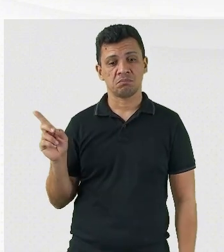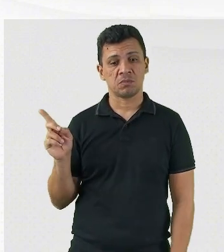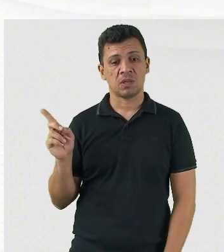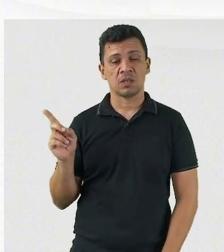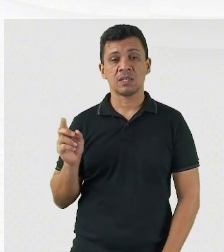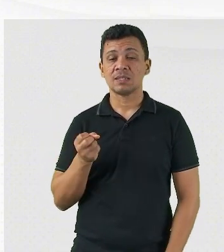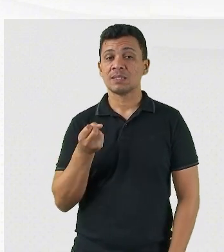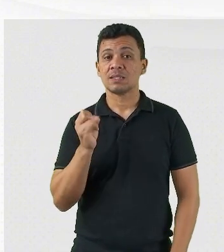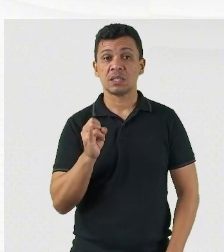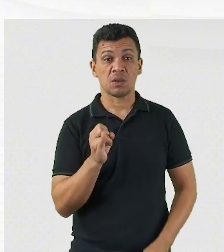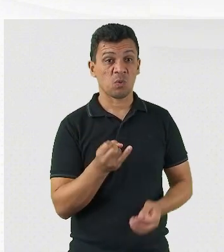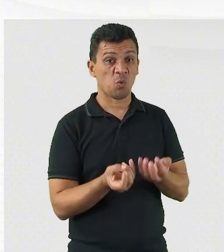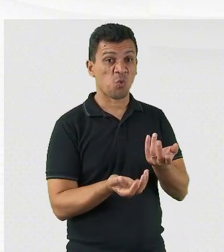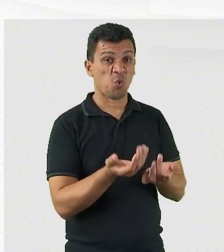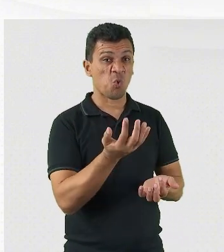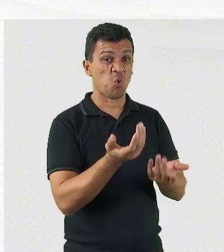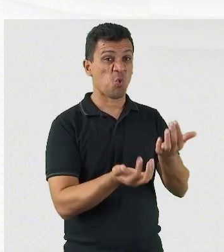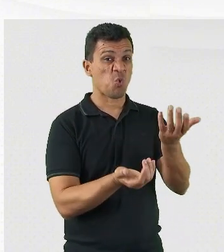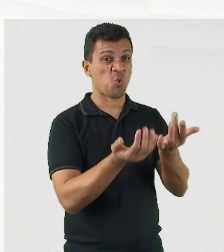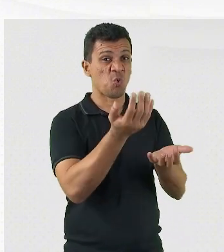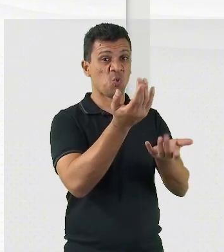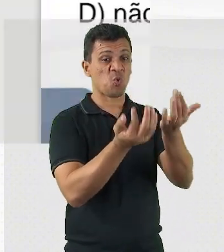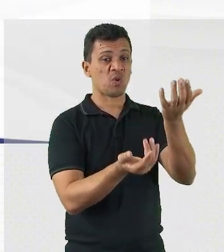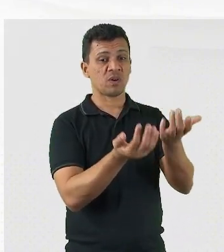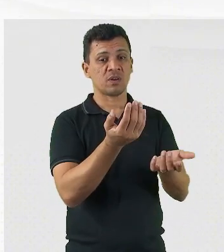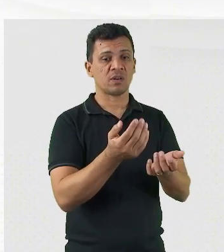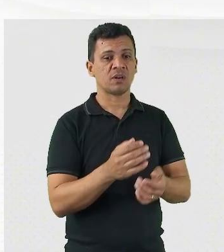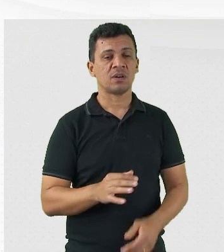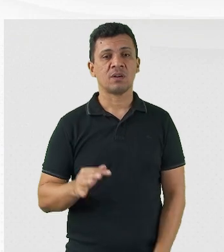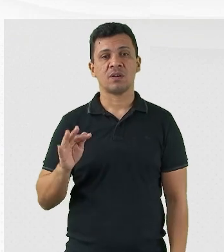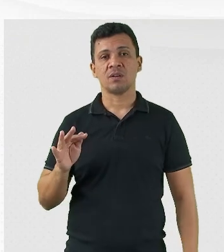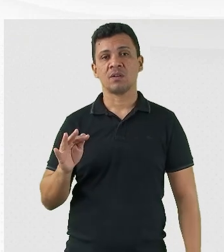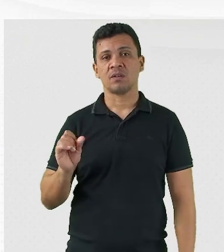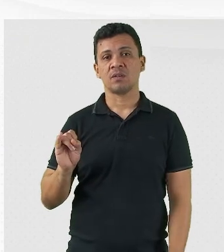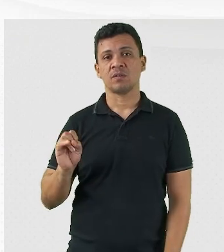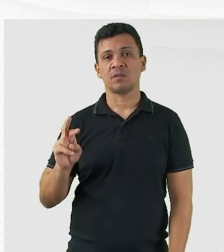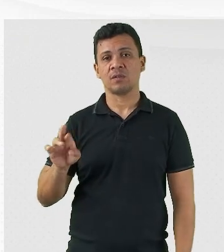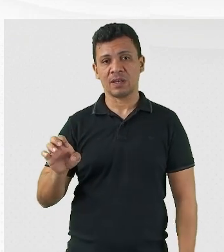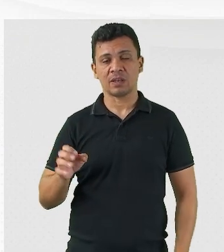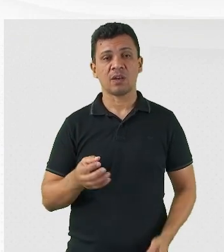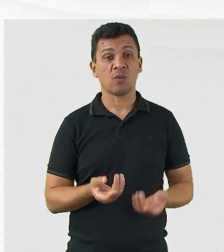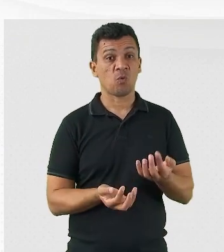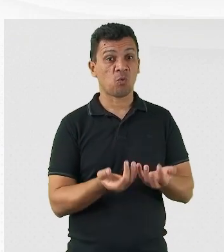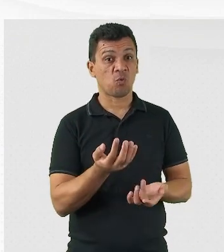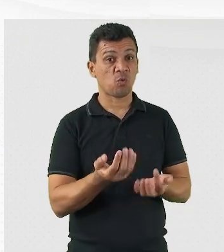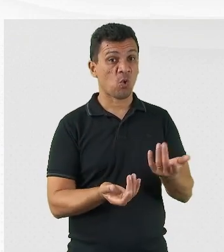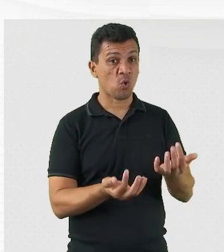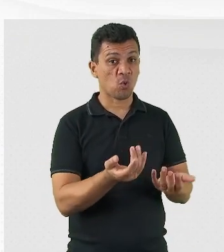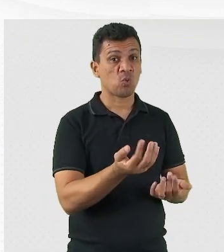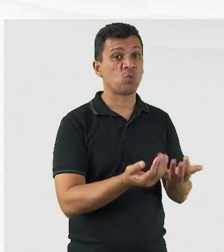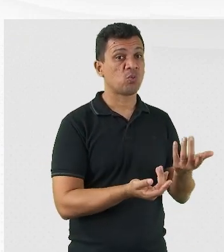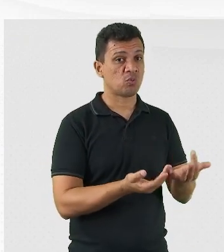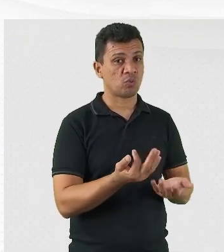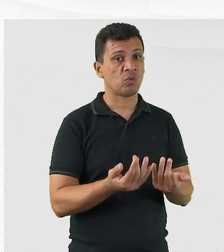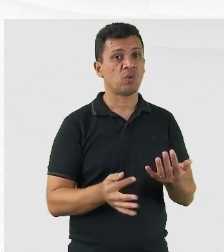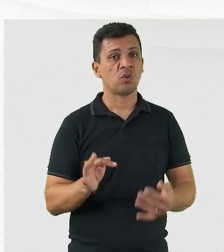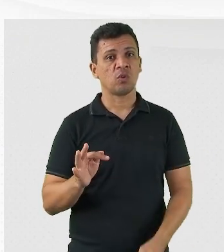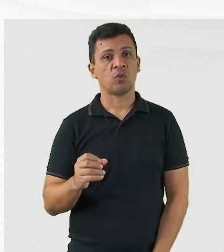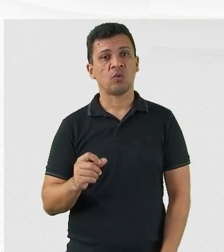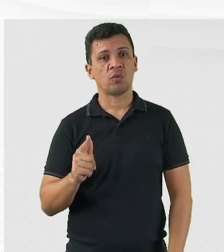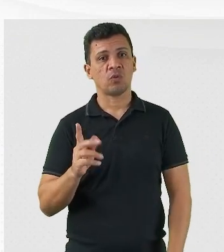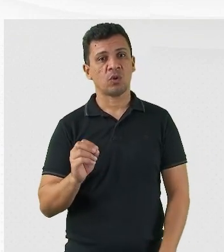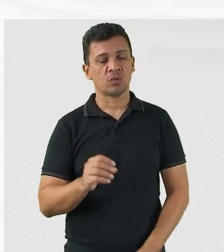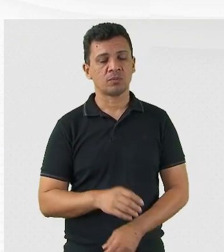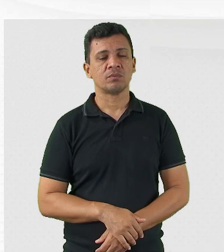seria em caso de incêndio. Fire é fogo, mas também pode significar queimadas, incêndio,